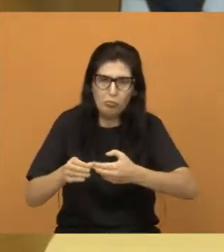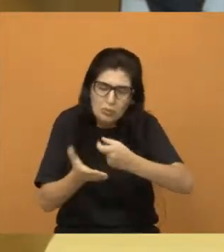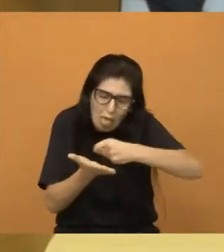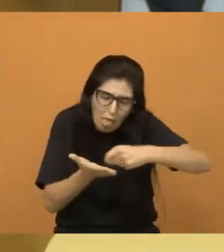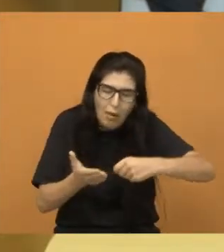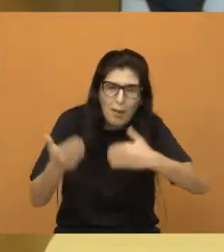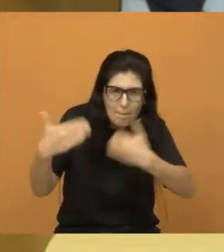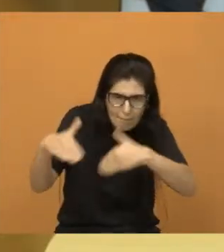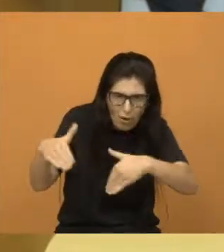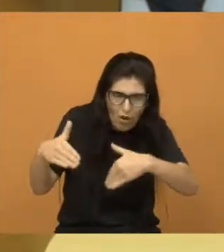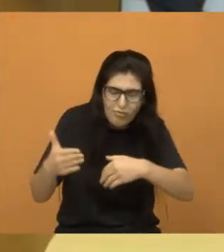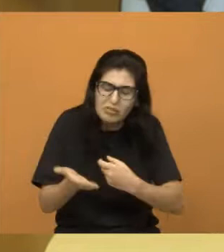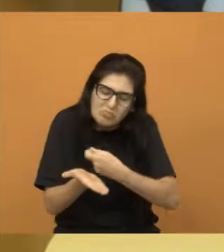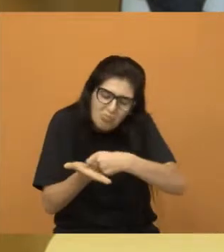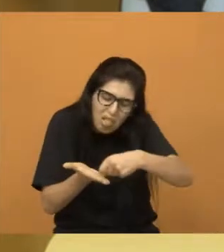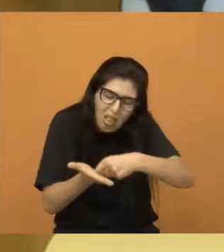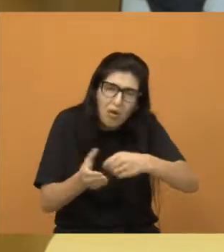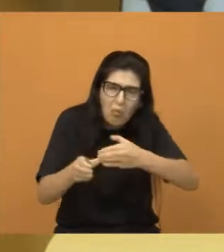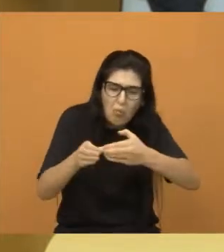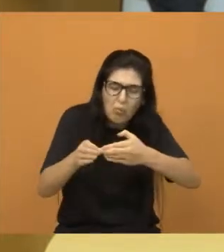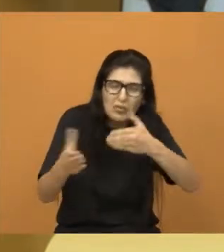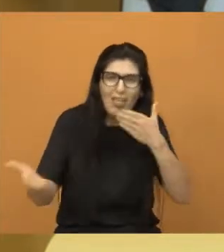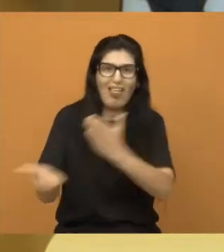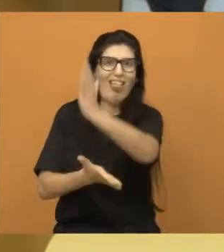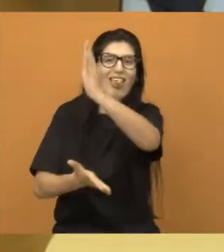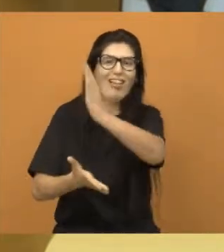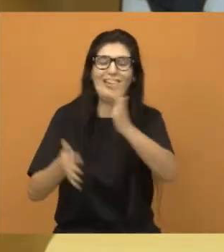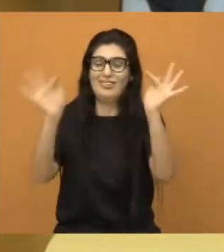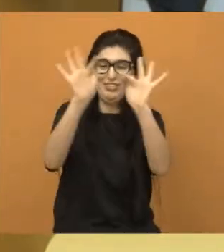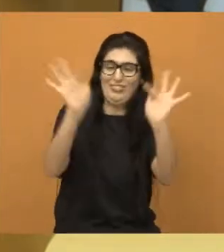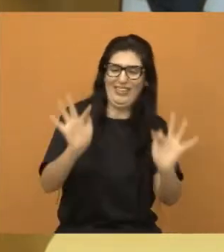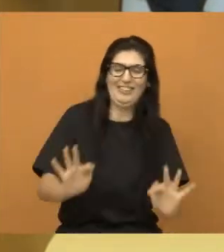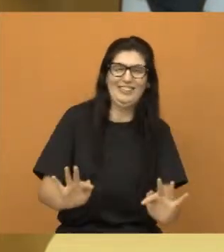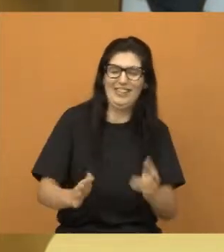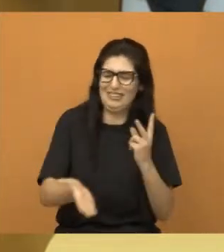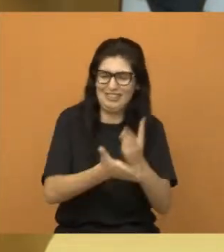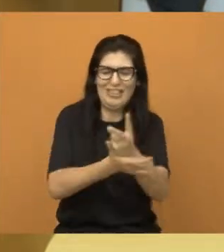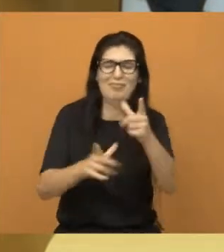aqui isso. Mas, como eu disse, é uma pequena, né? É uma minoria.